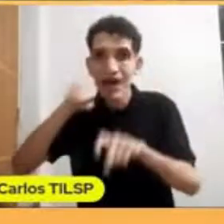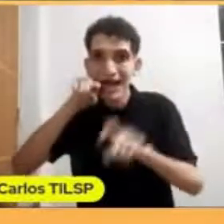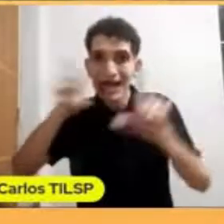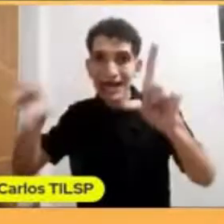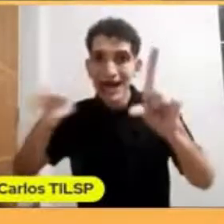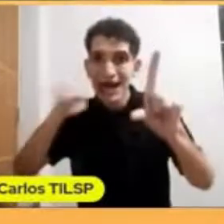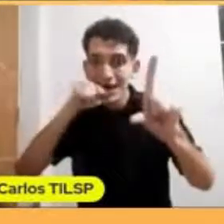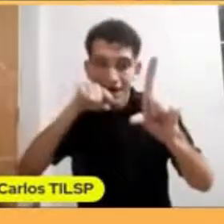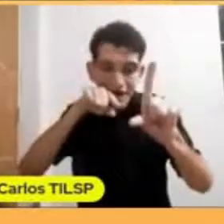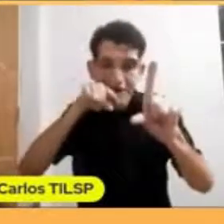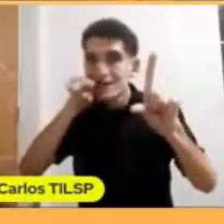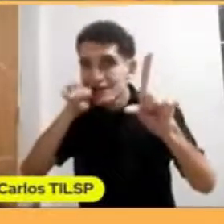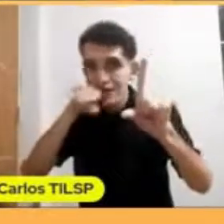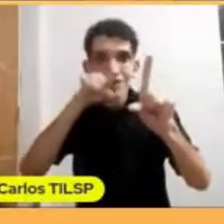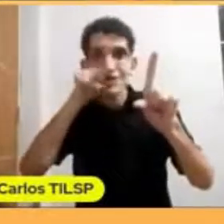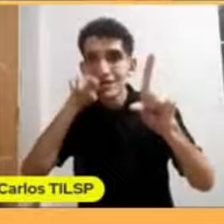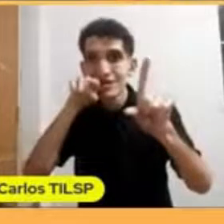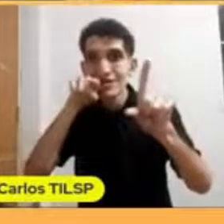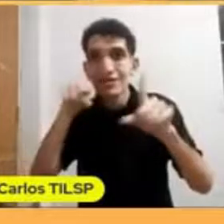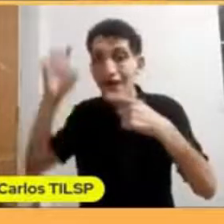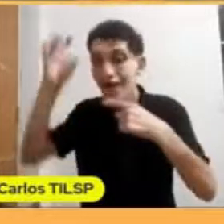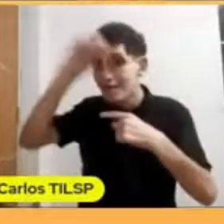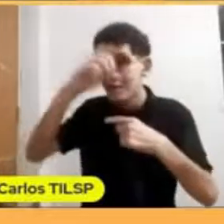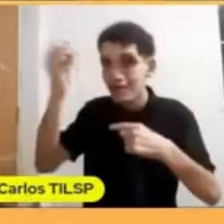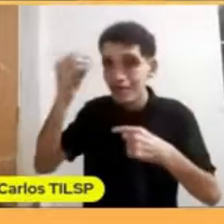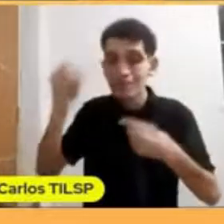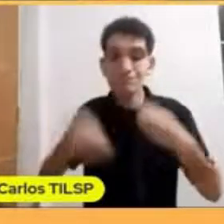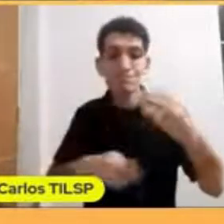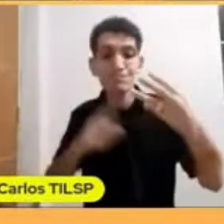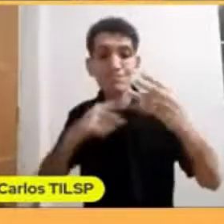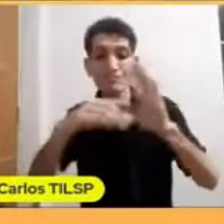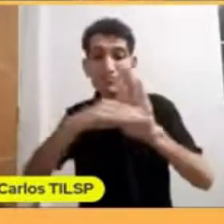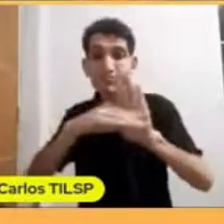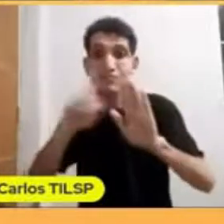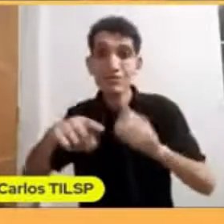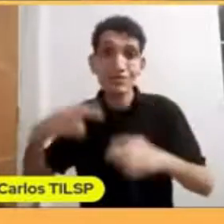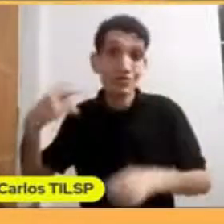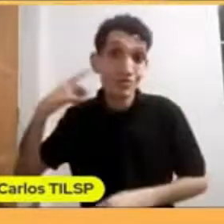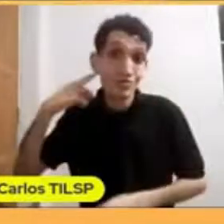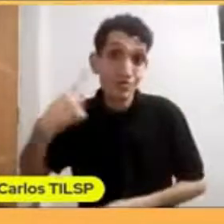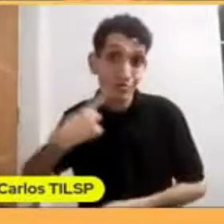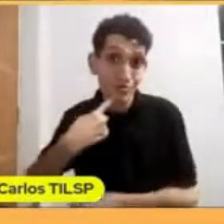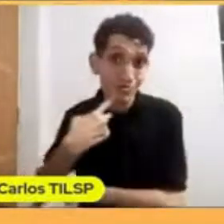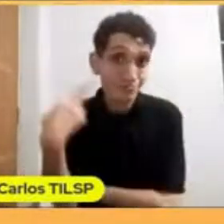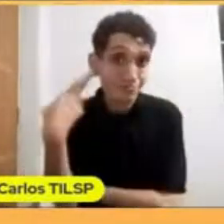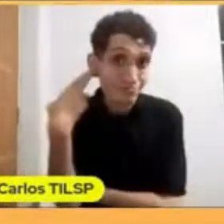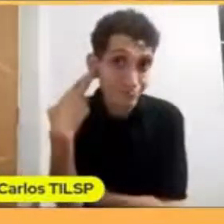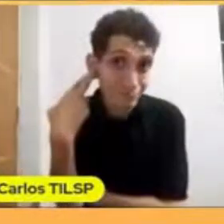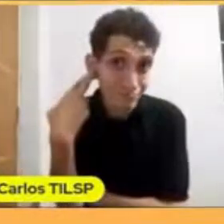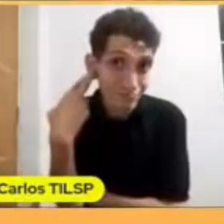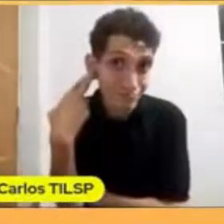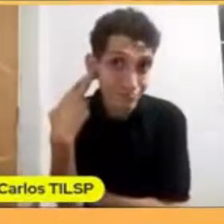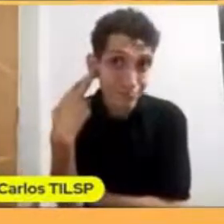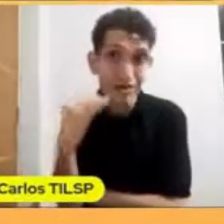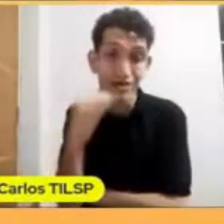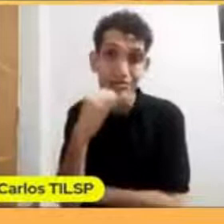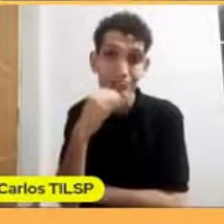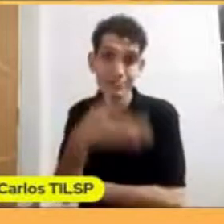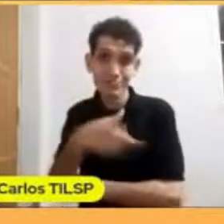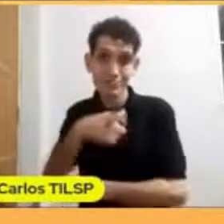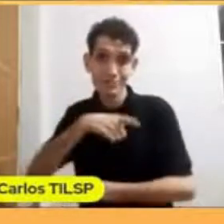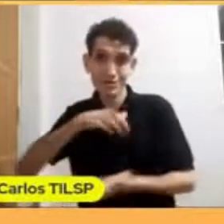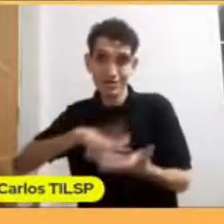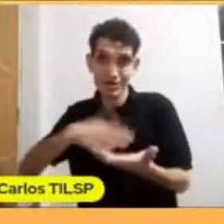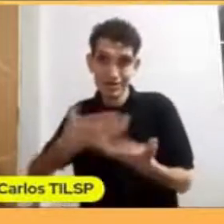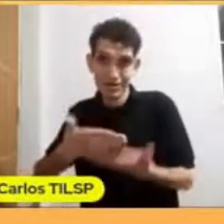gente vai entrar em contato um pouco com isso. As limitações auditivas, né, que aí a gente tem um exemplo do Carlos, ele está